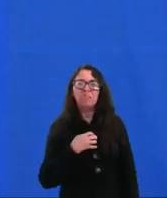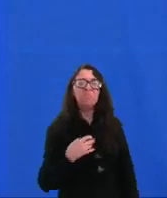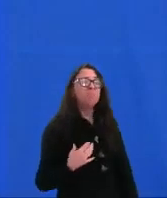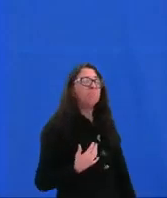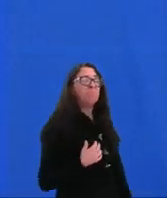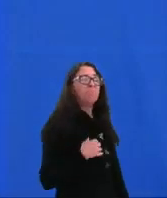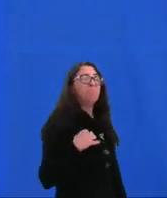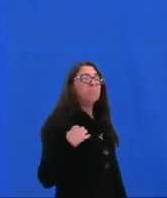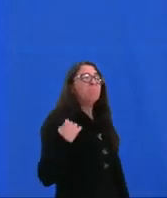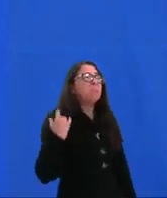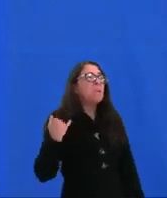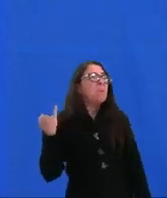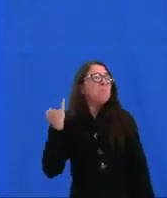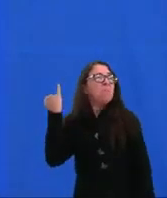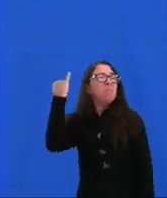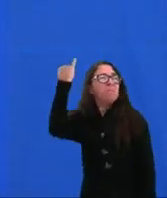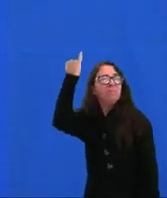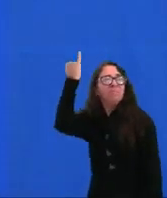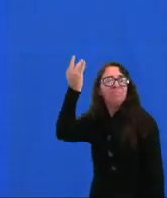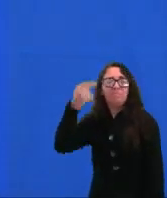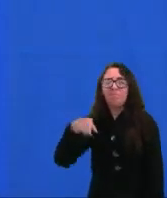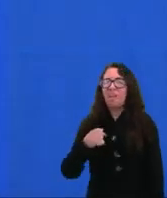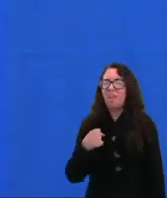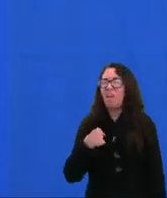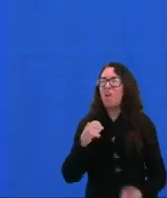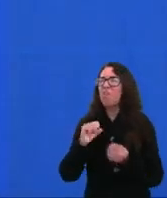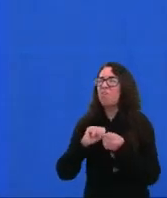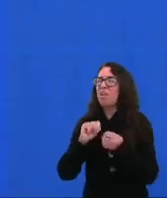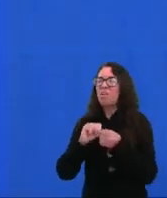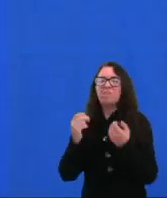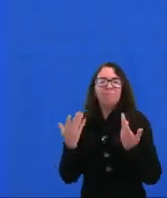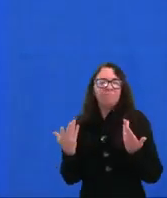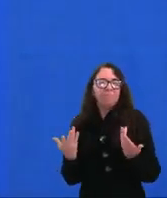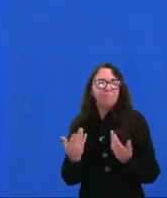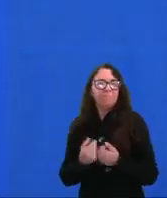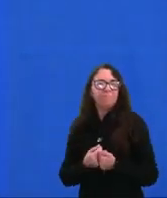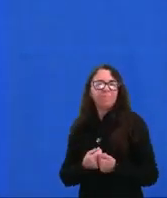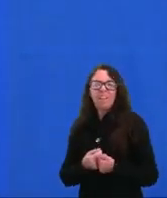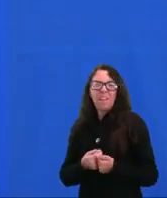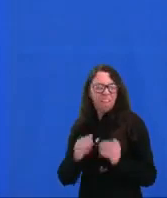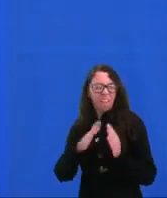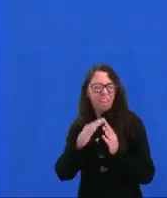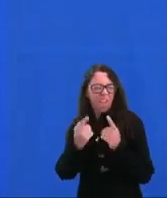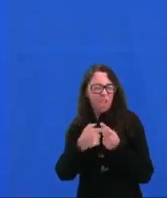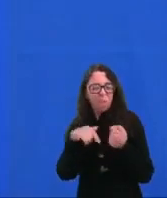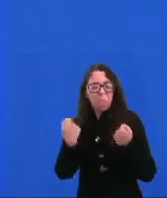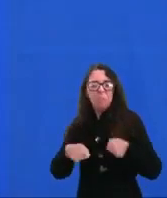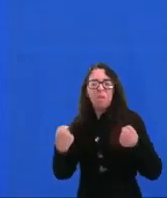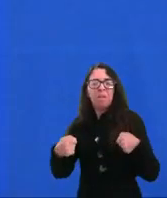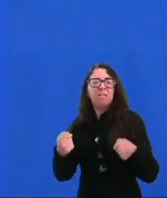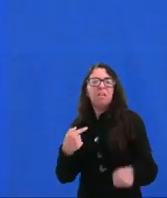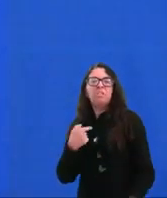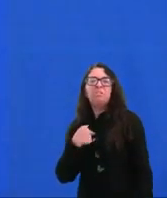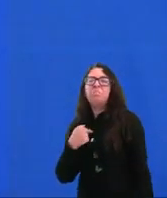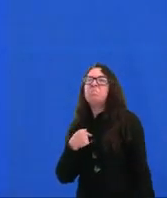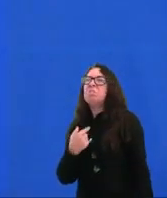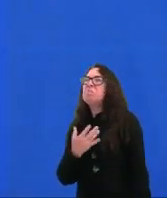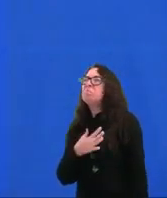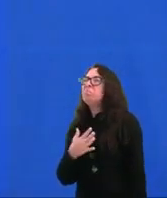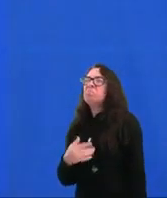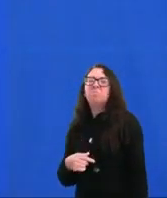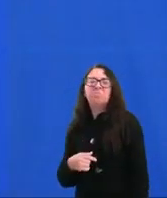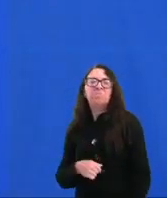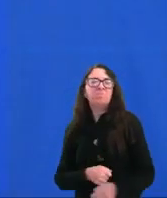pessoas. Quando que nós temos que ir para a igreja para agradar a comunidade, agradar o pastor,